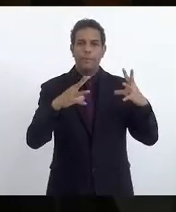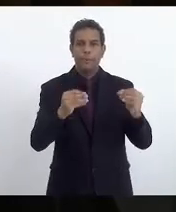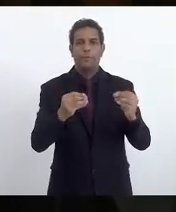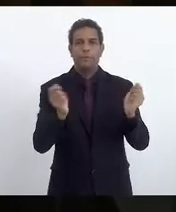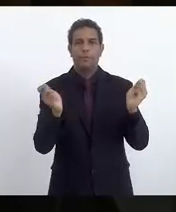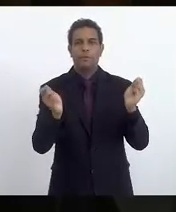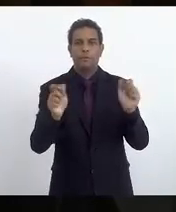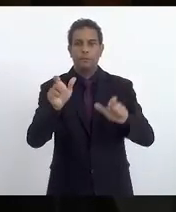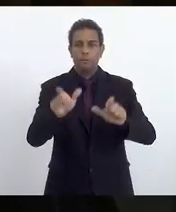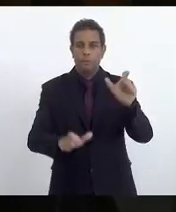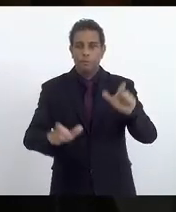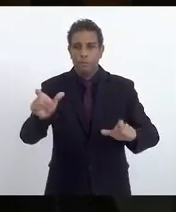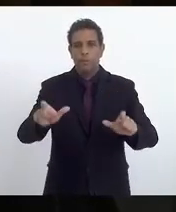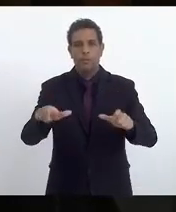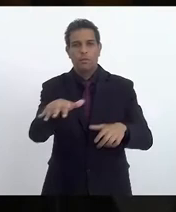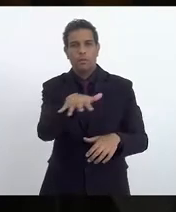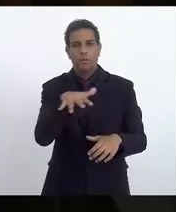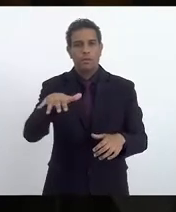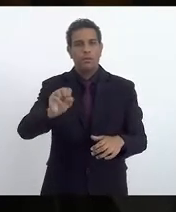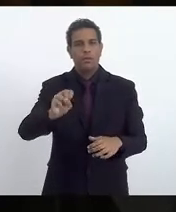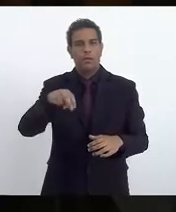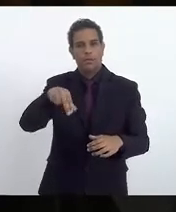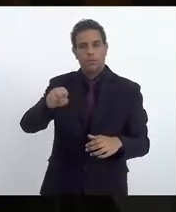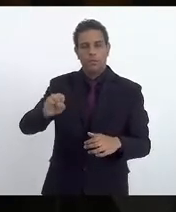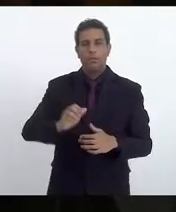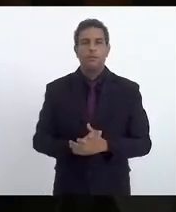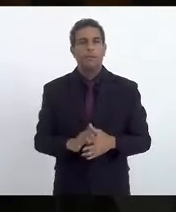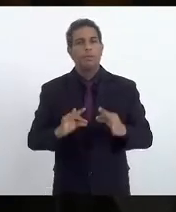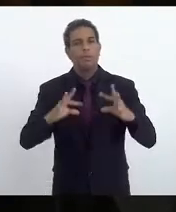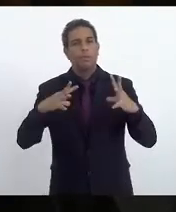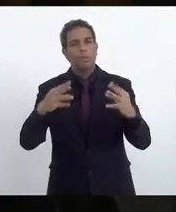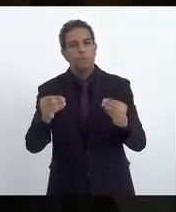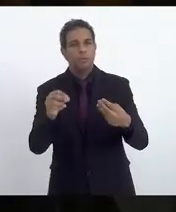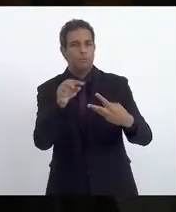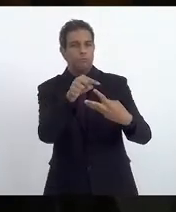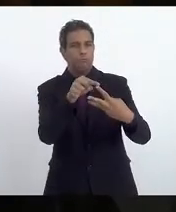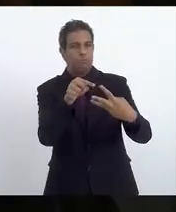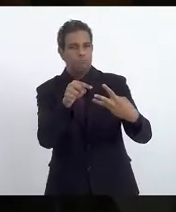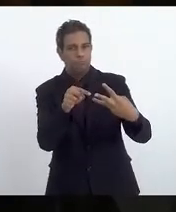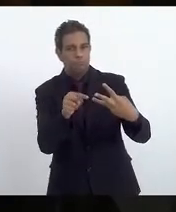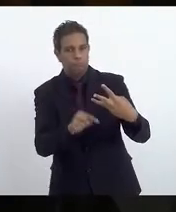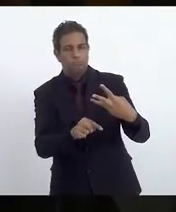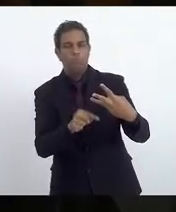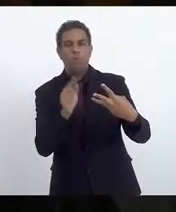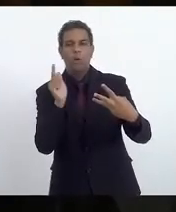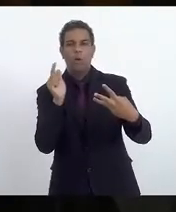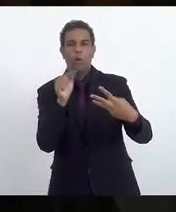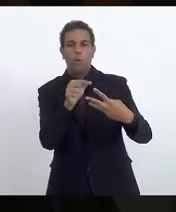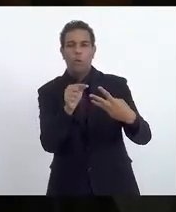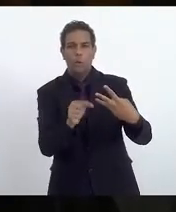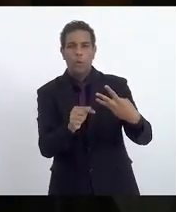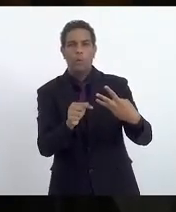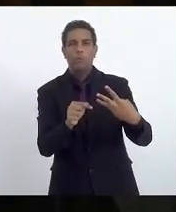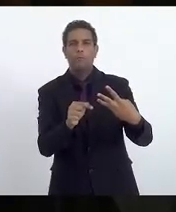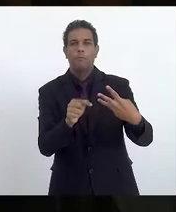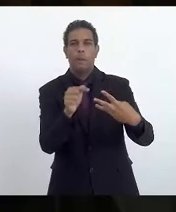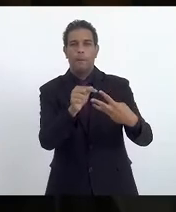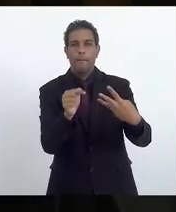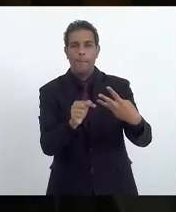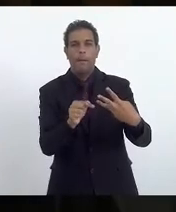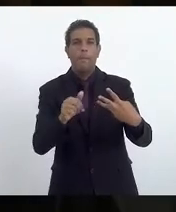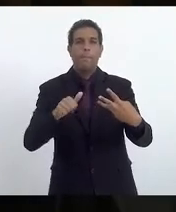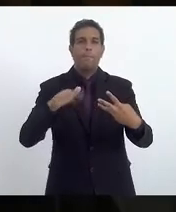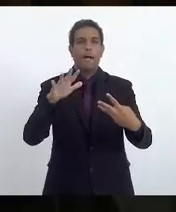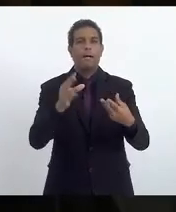das pensionistas que de todas as três configurações é a